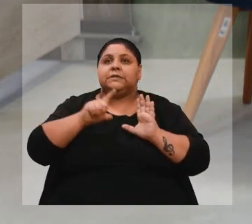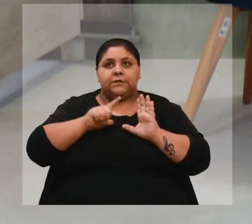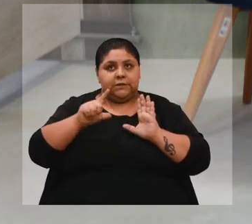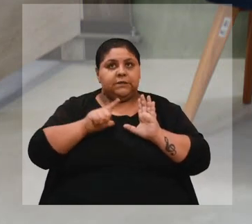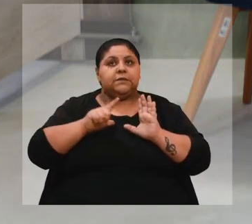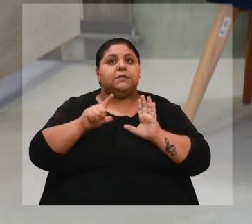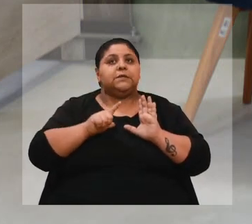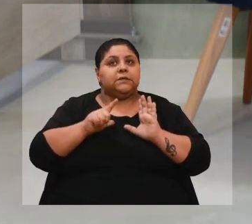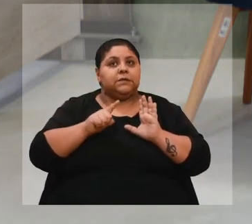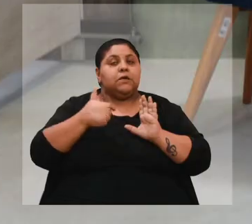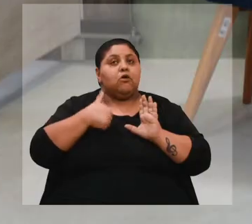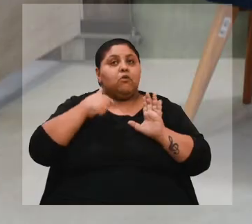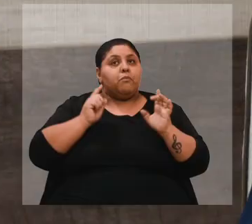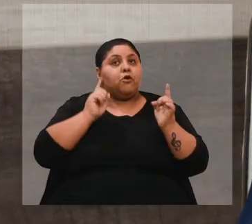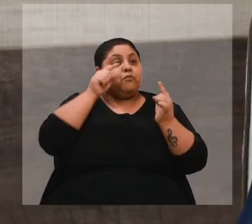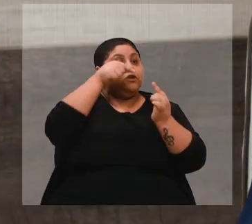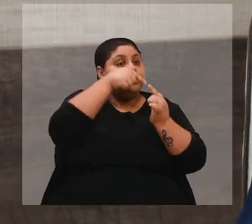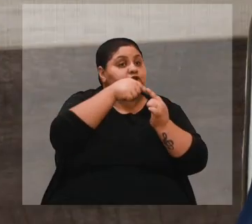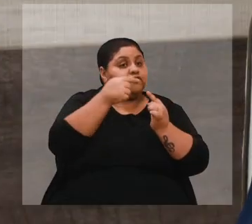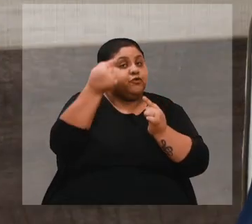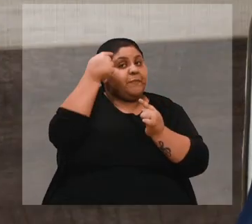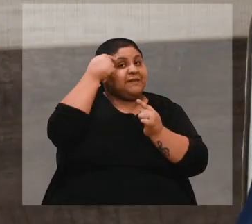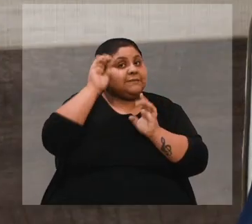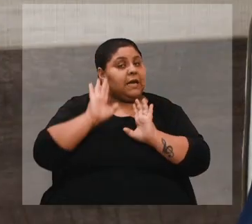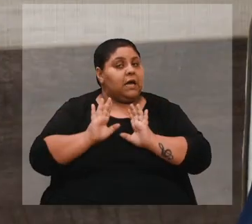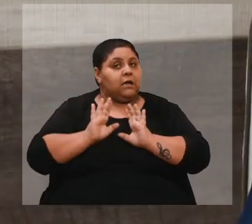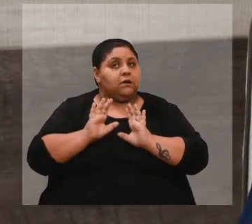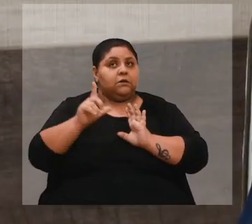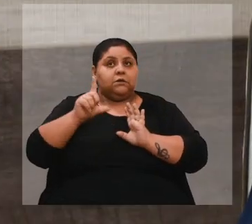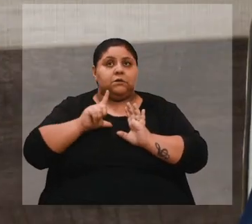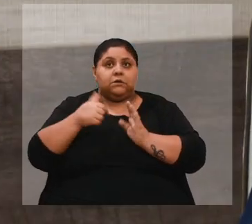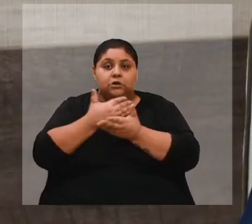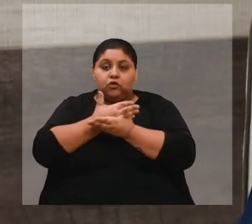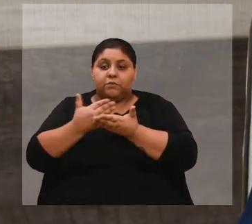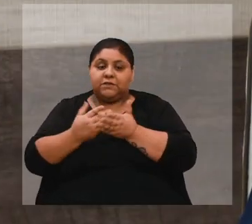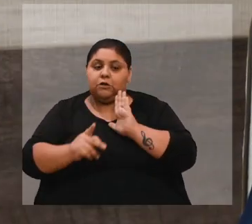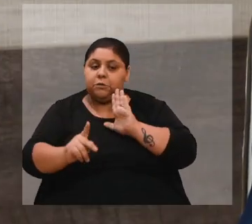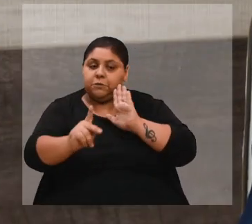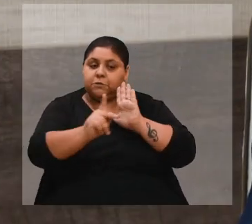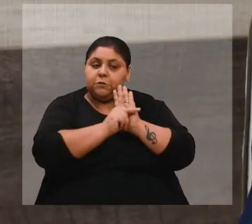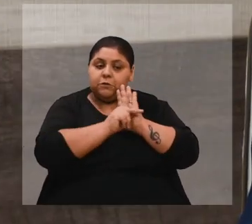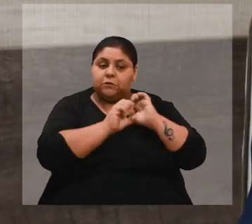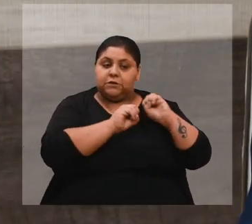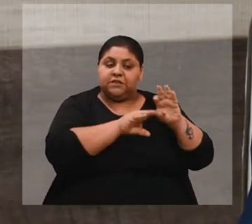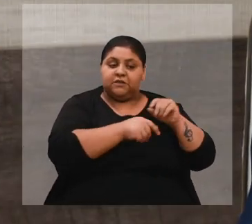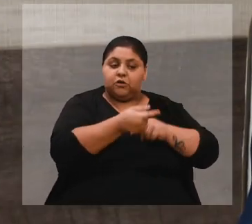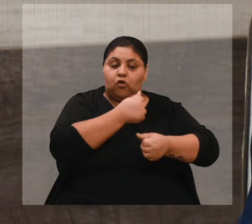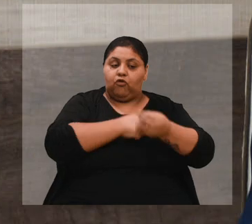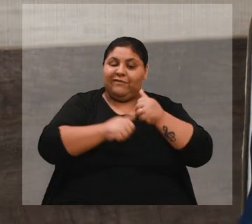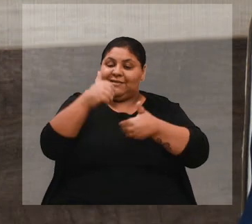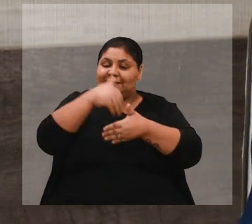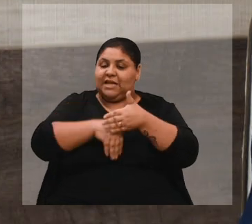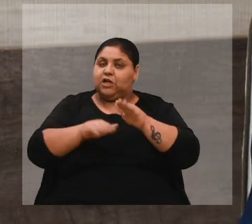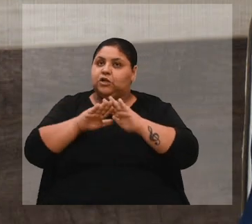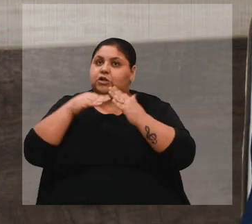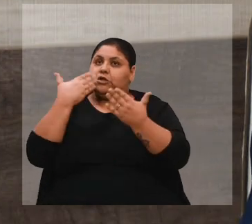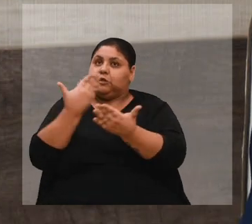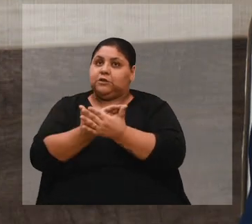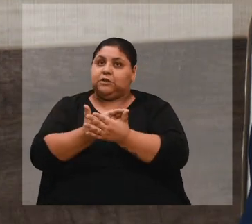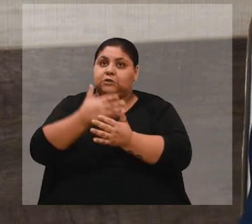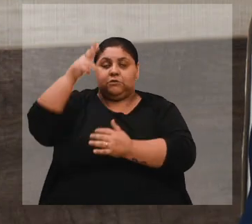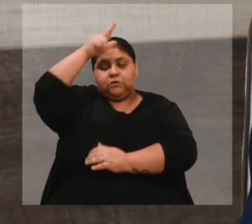que a gente tem que ser propositivo. É a minha forma de pensar. E então nós entramos com esse projeto da educação financeira